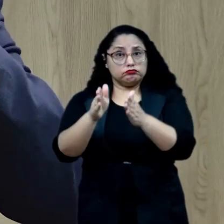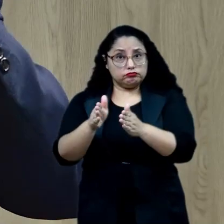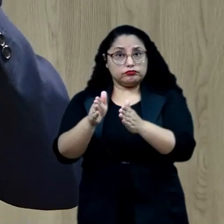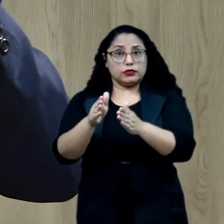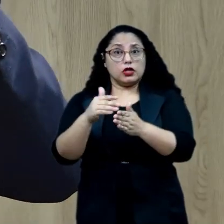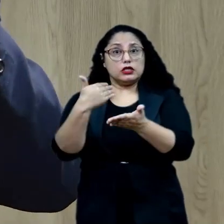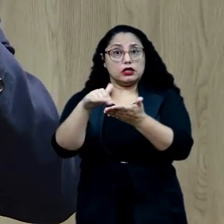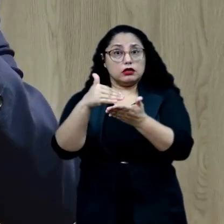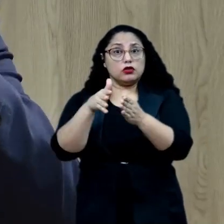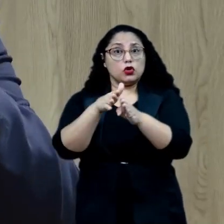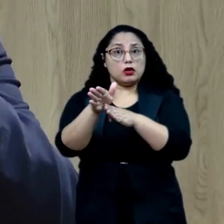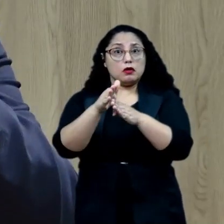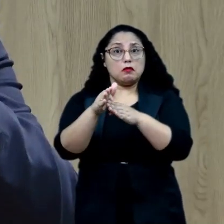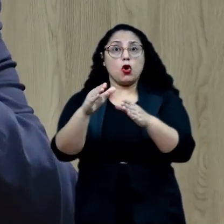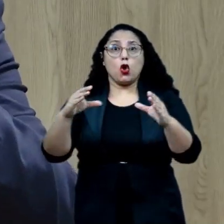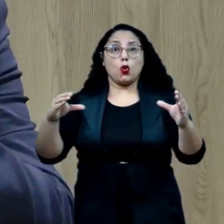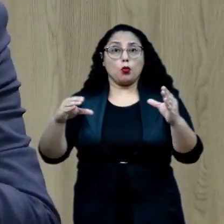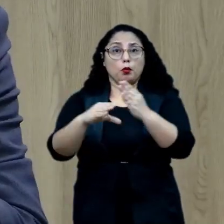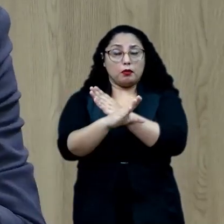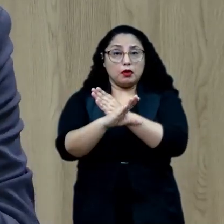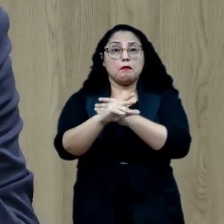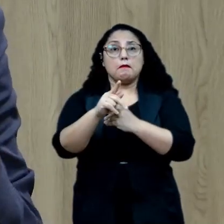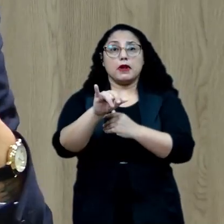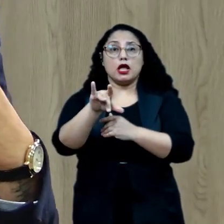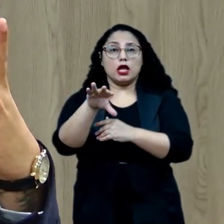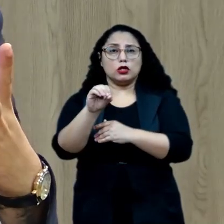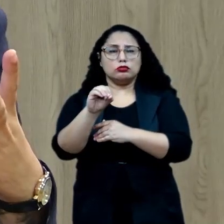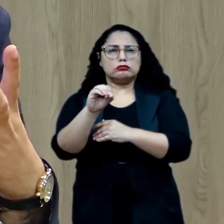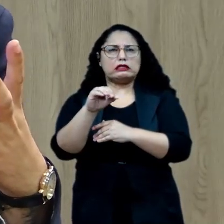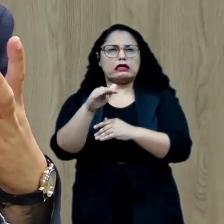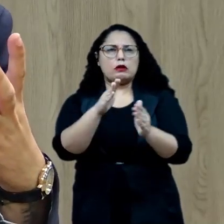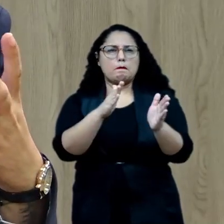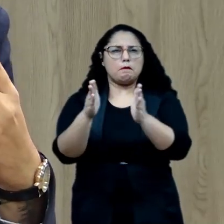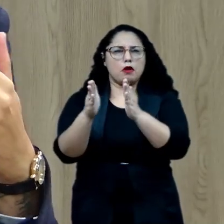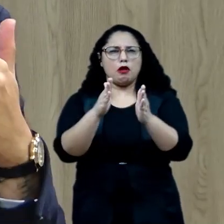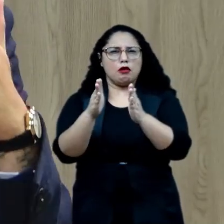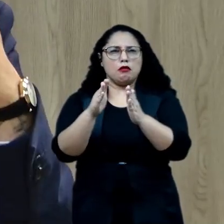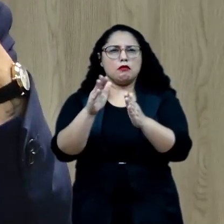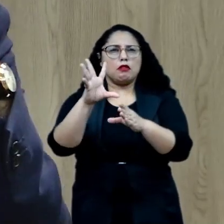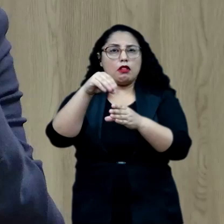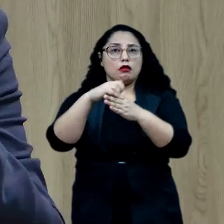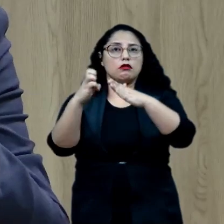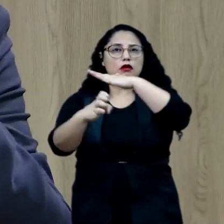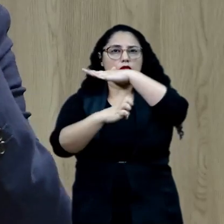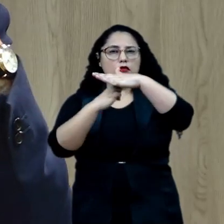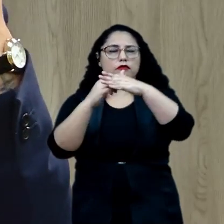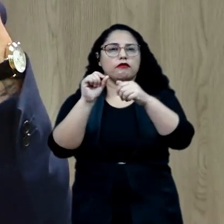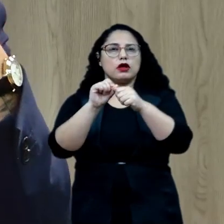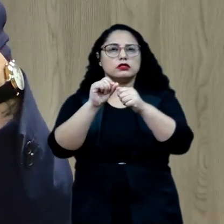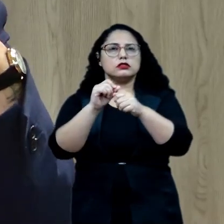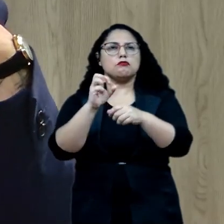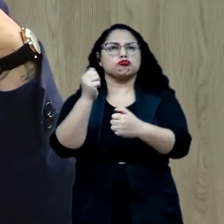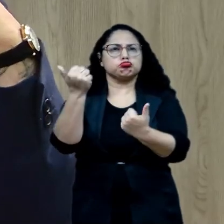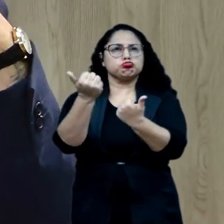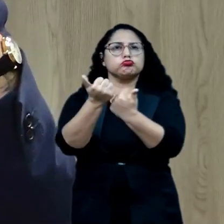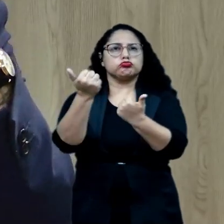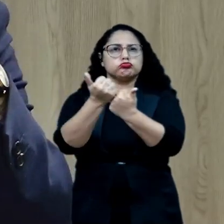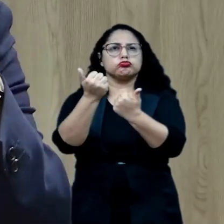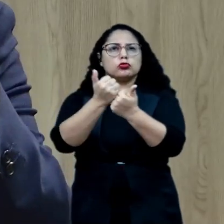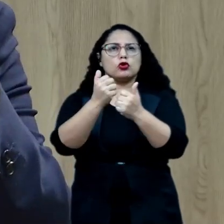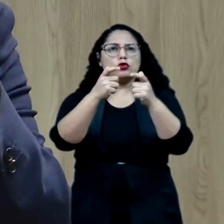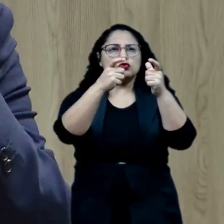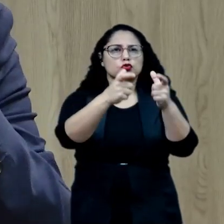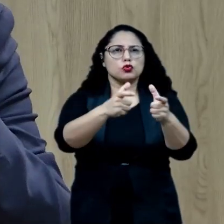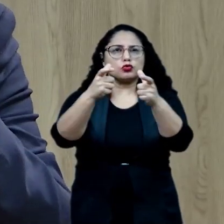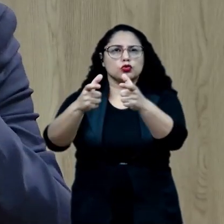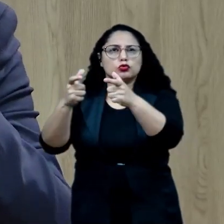temos o secretário executivo pleno, que normalmente já tem um pouco mais de tempo dentro da empresa. Ele vai fazer uma assessoria de setor,